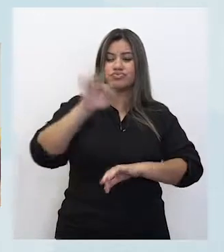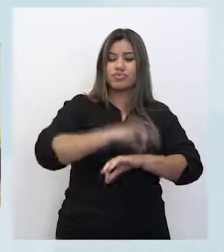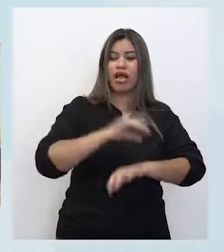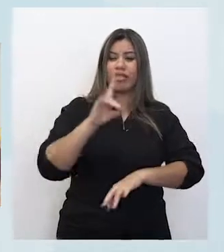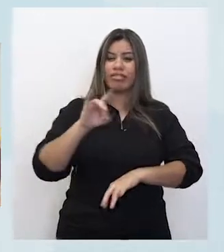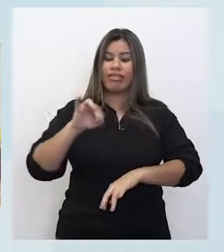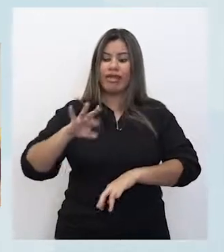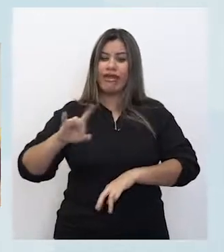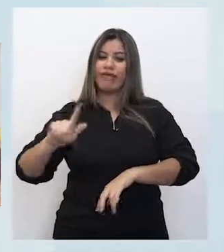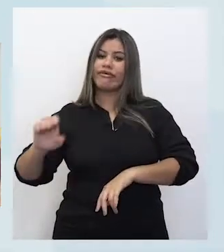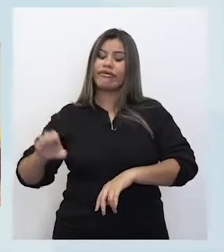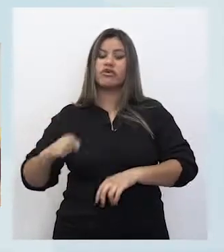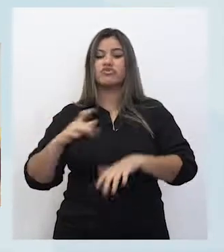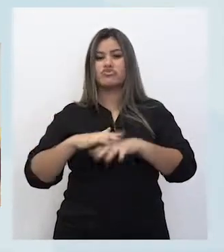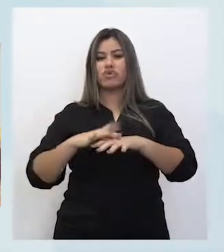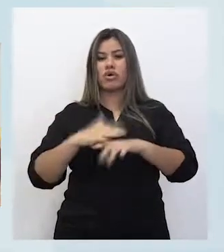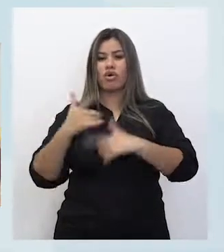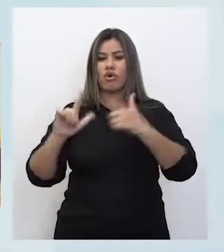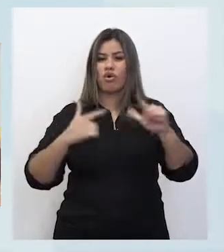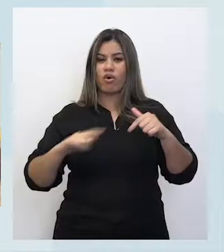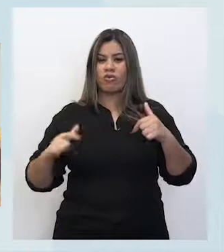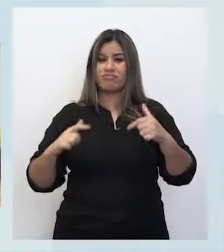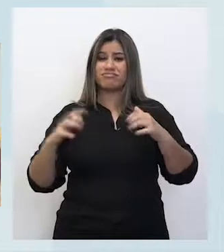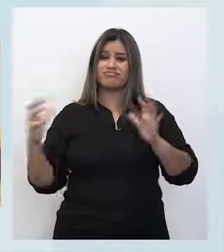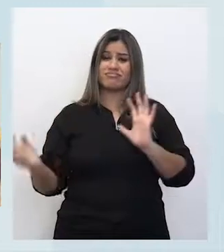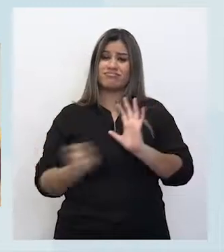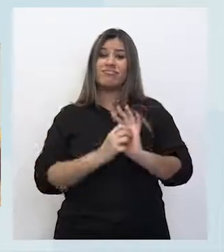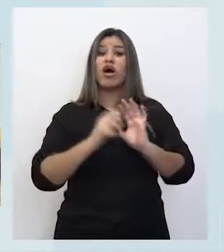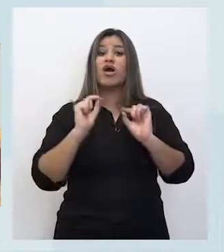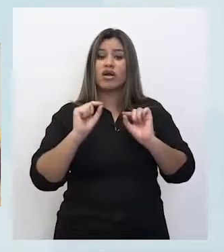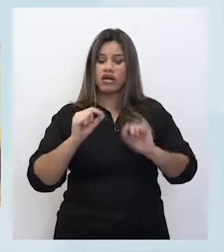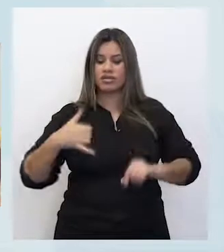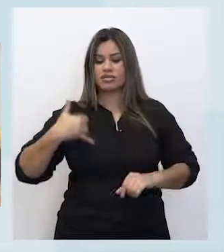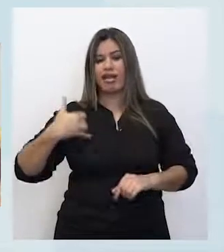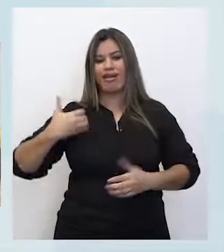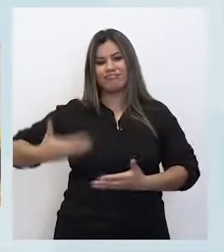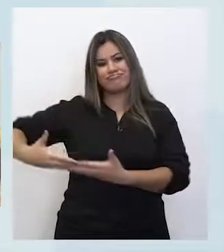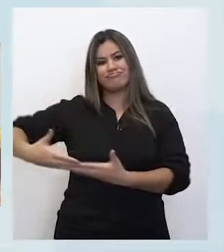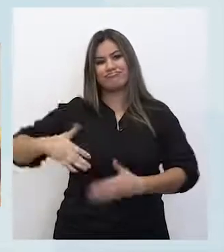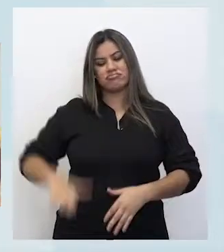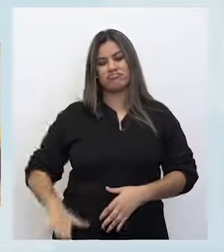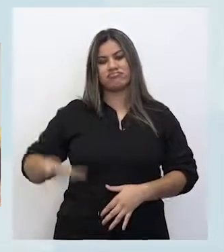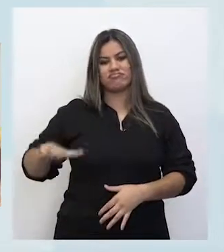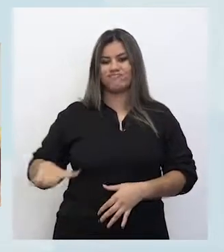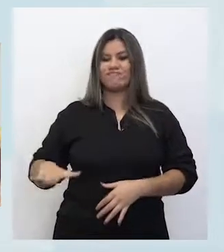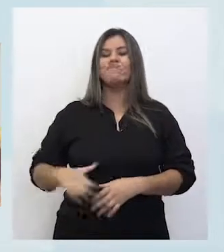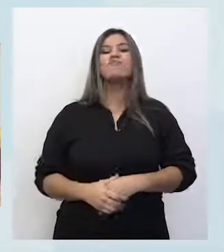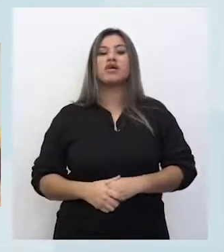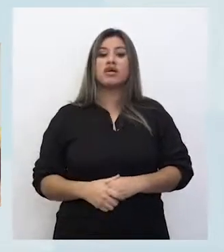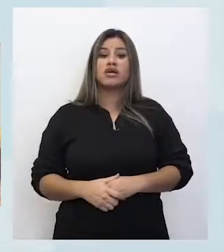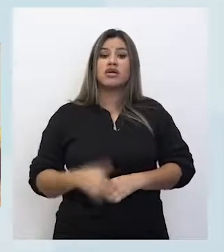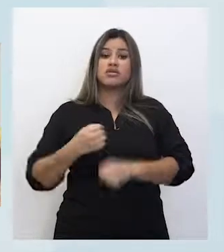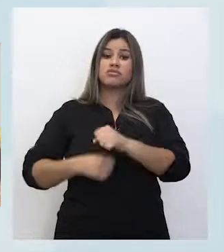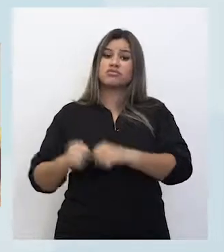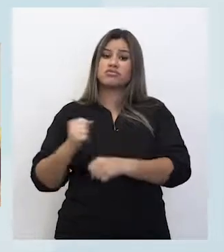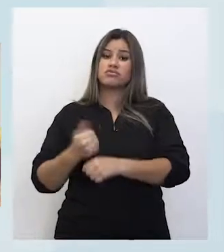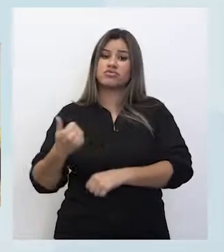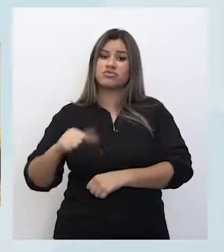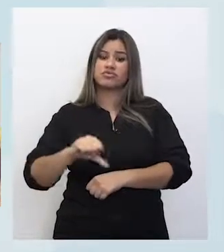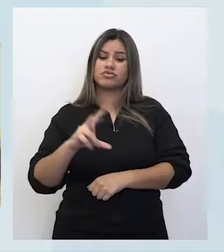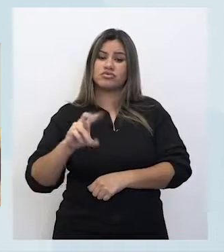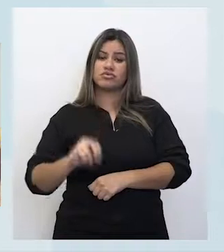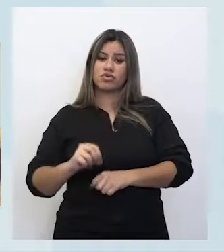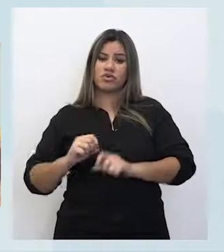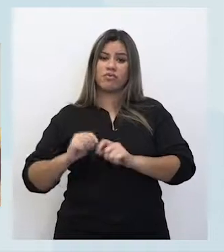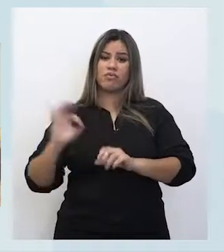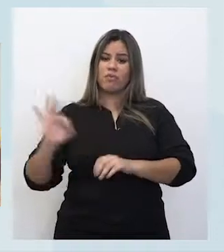doenças infecciosas que afetam mais as crianças. Desde os anos 1950, os mosquitos têm aumentado